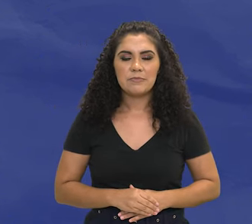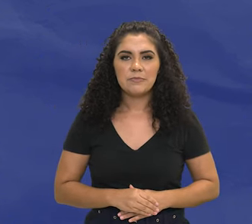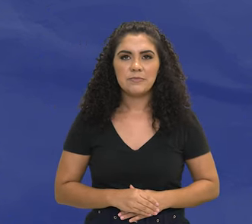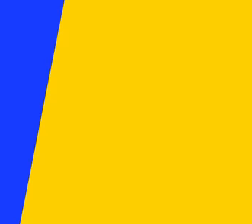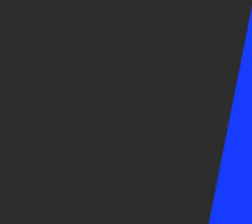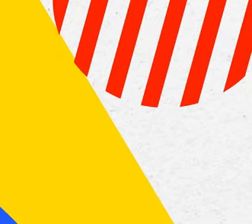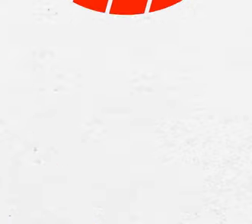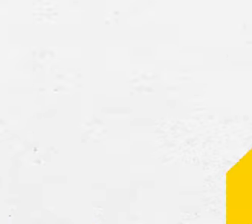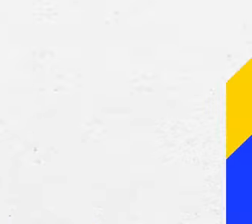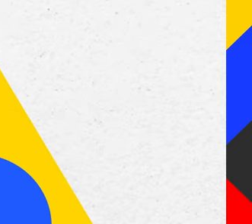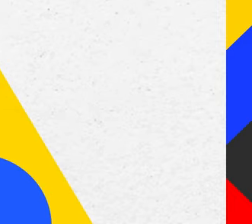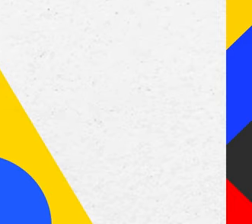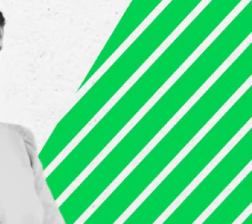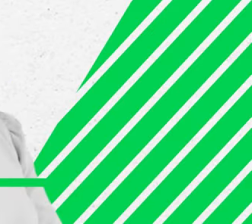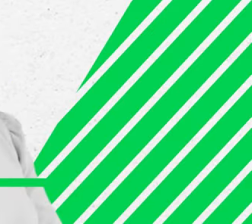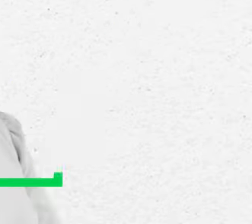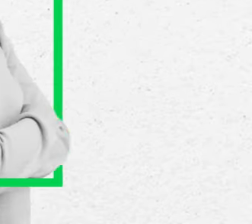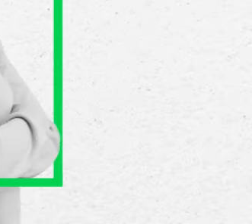janeiro.